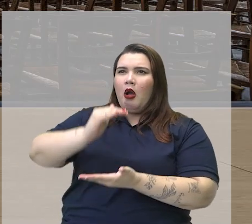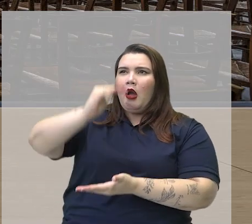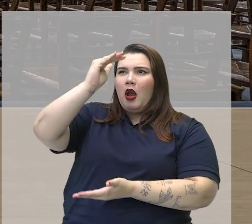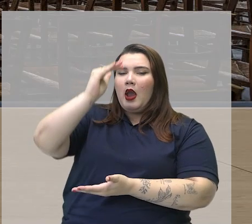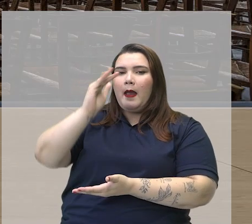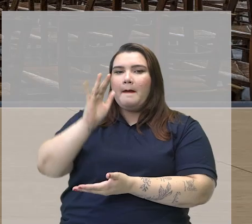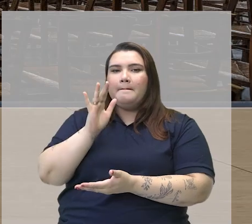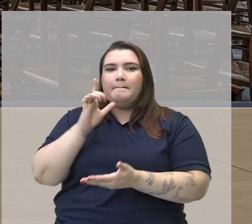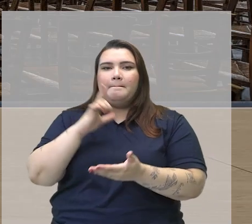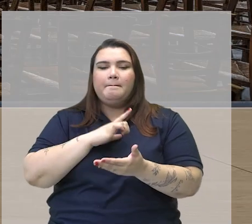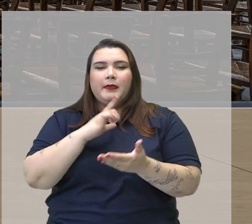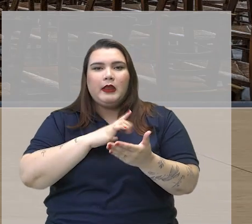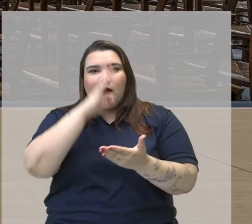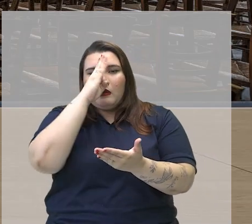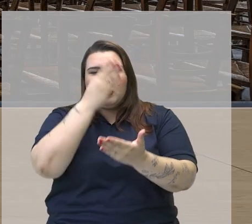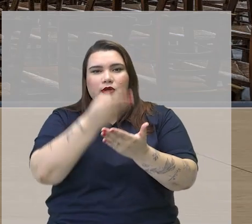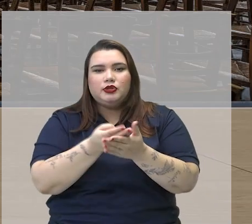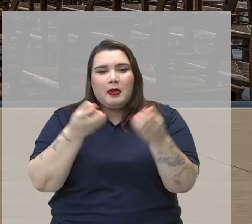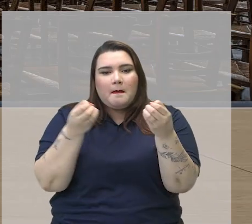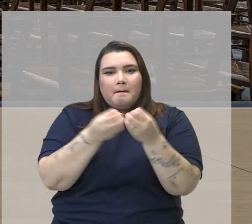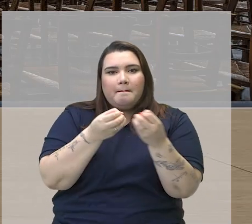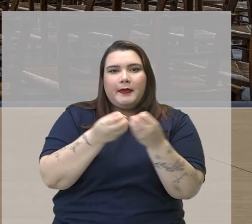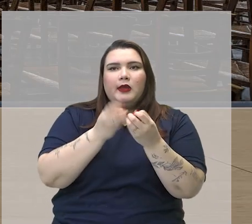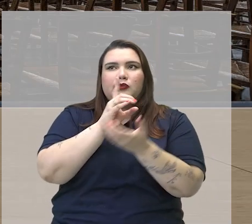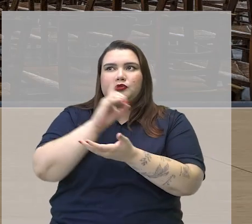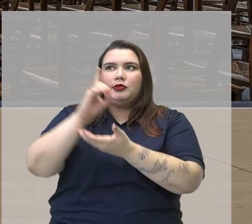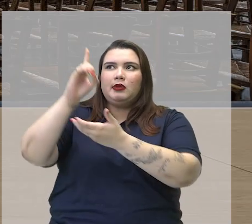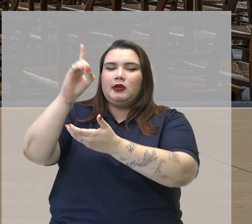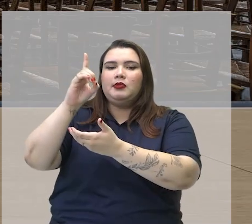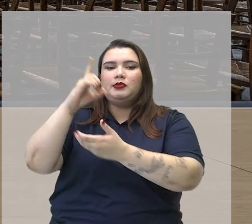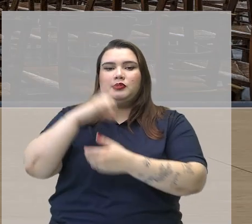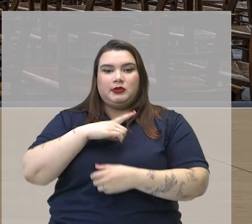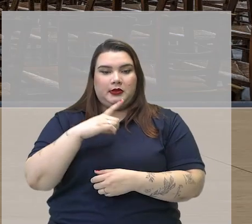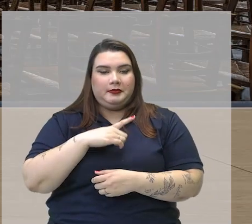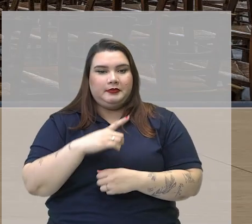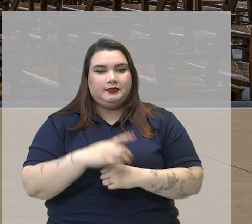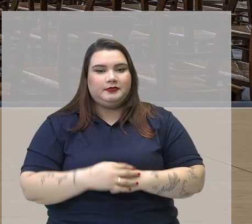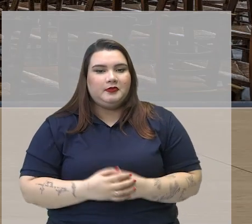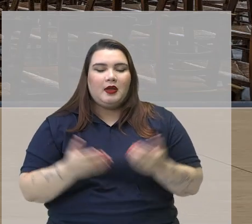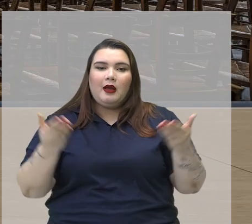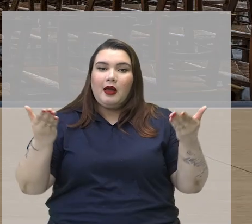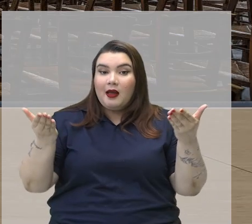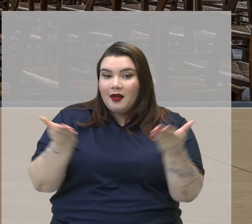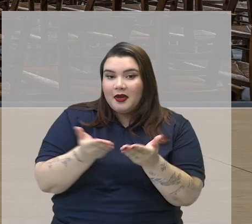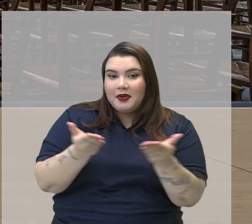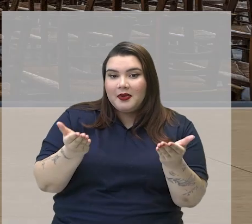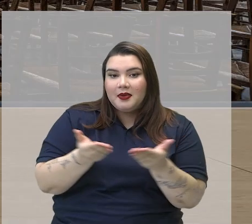de Deus o fiel estaria. Certo? Agora vamos